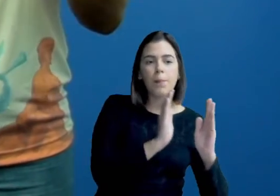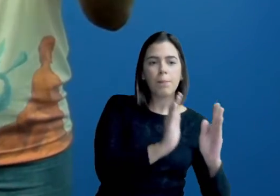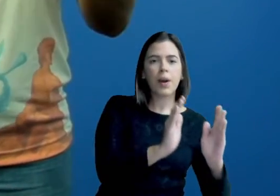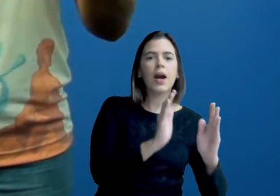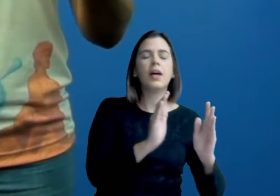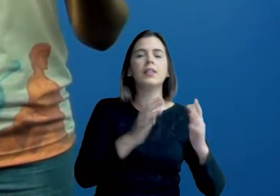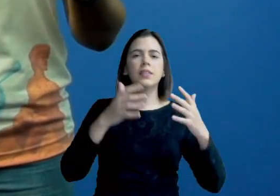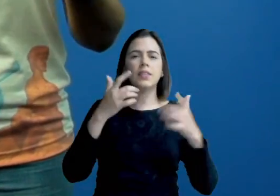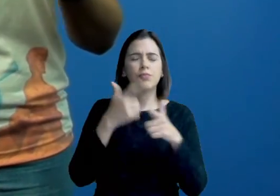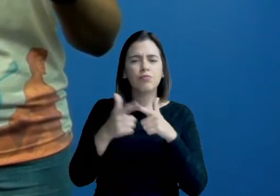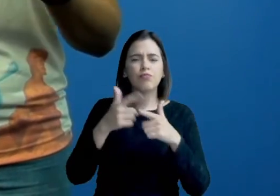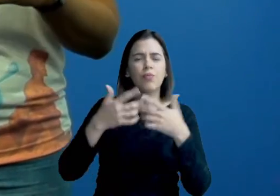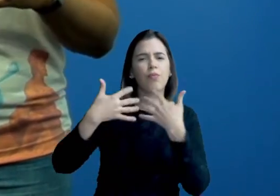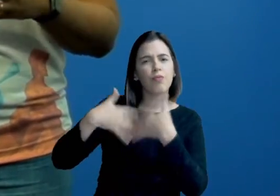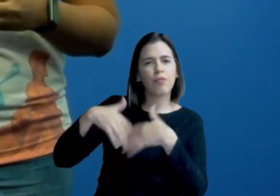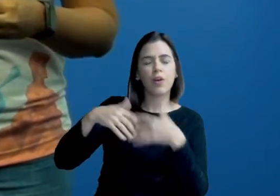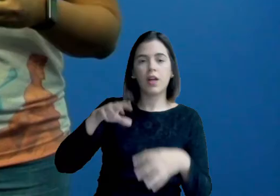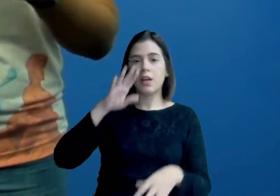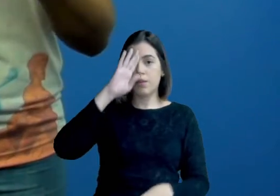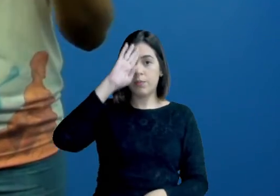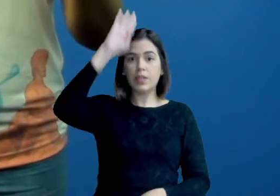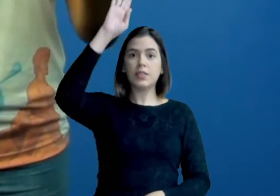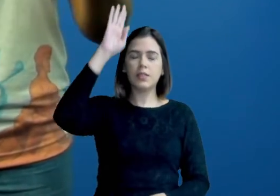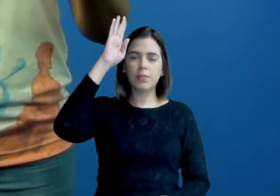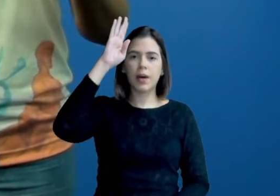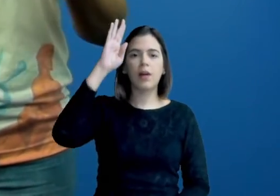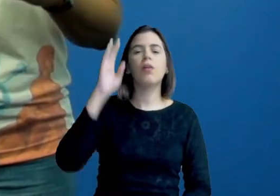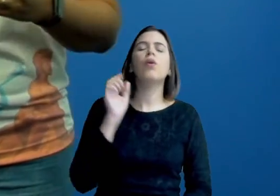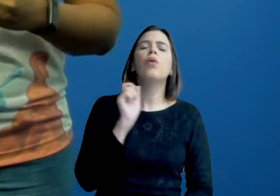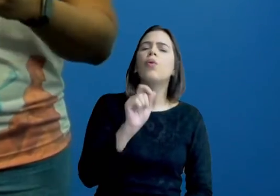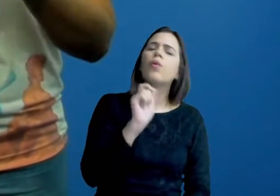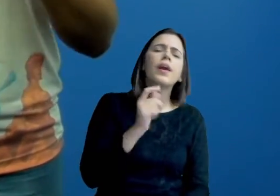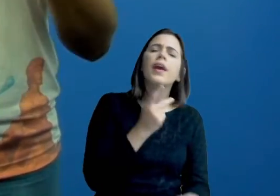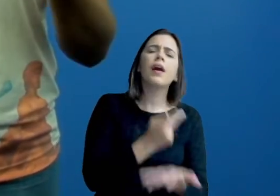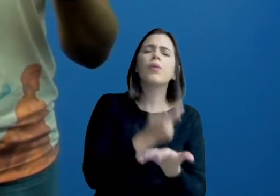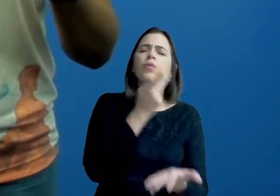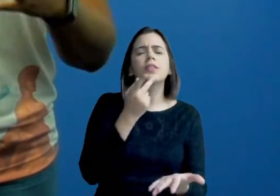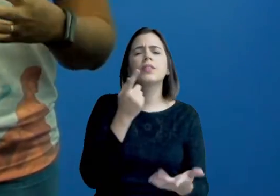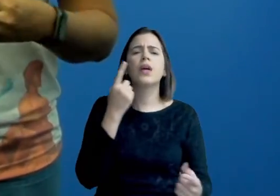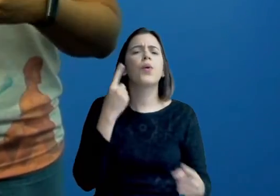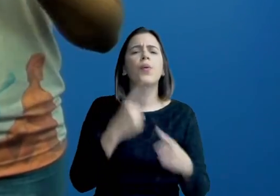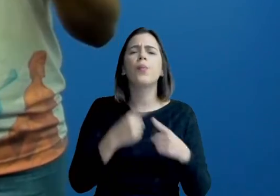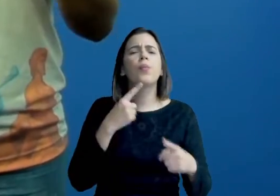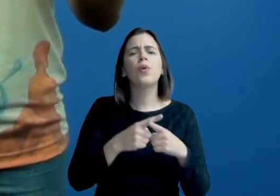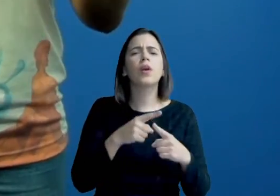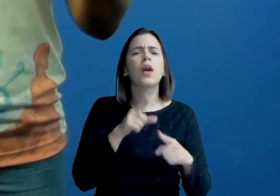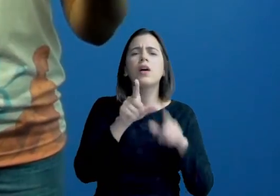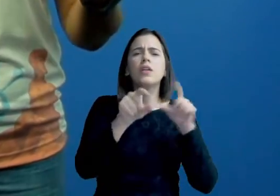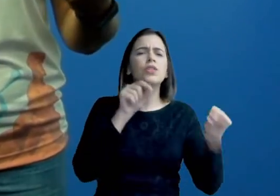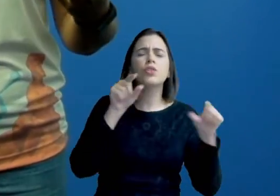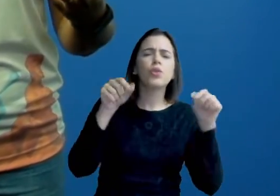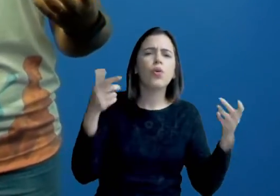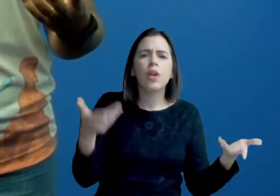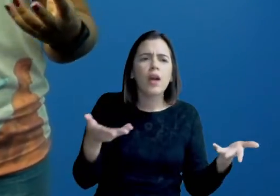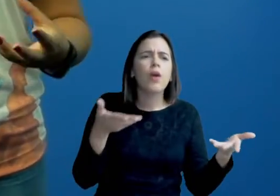o conflito da história, né? Aquela parte principal. O que é que realmente aconteceu? Por que a gente decidiu contar aquela